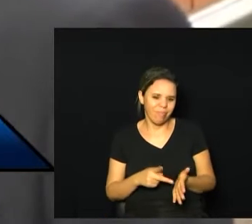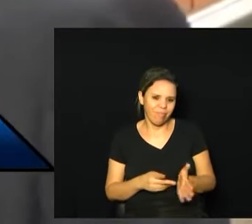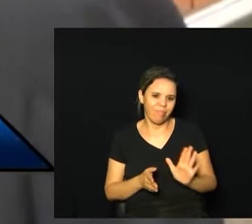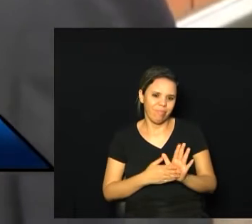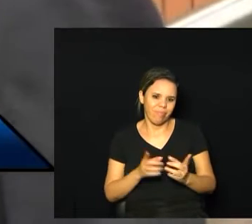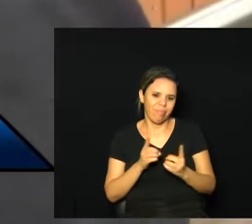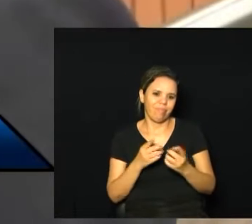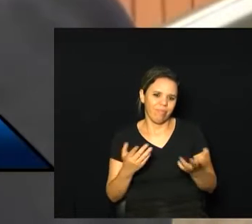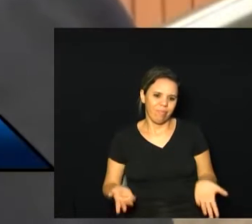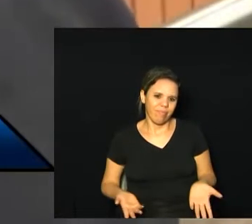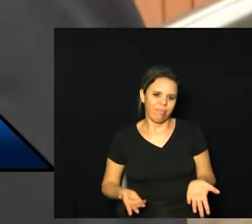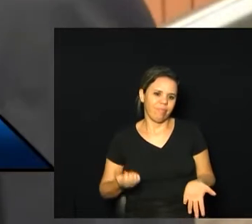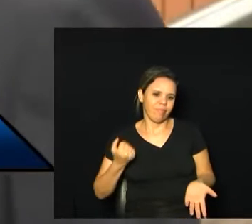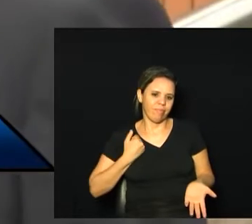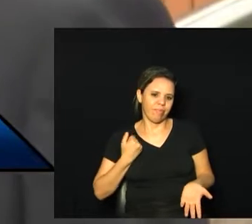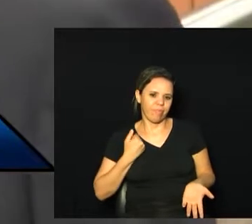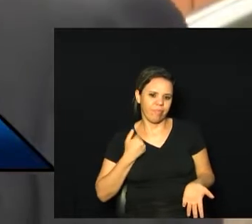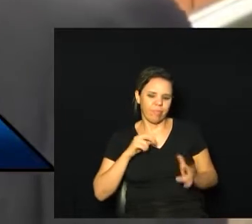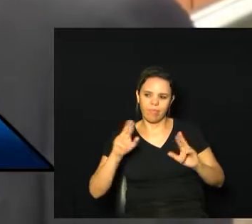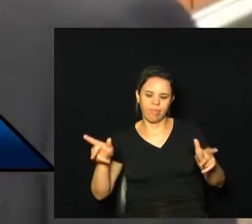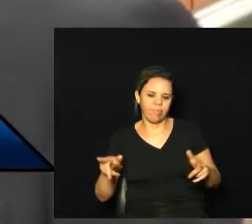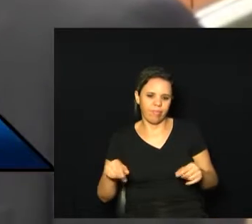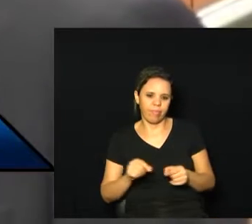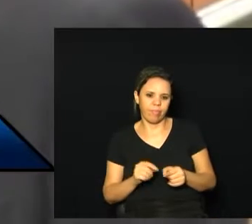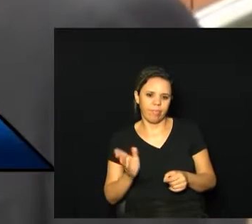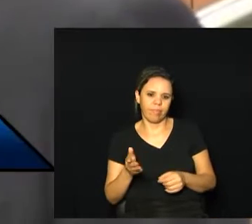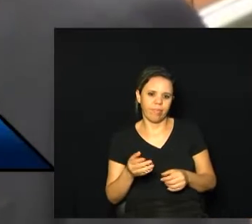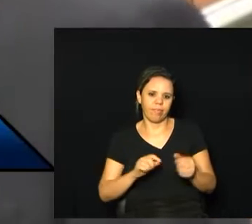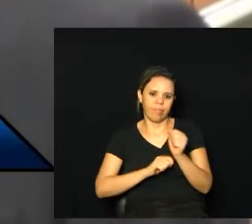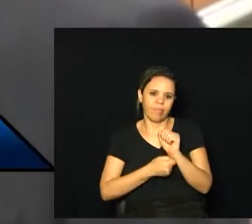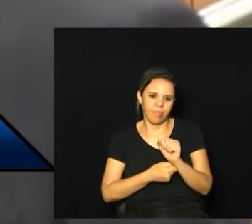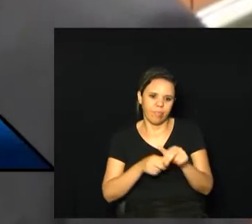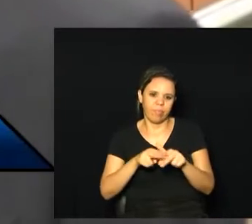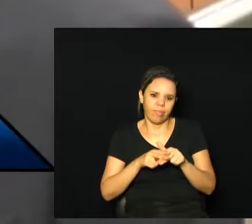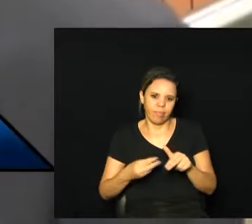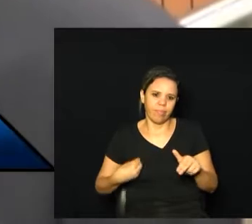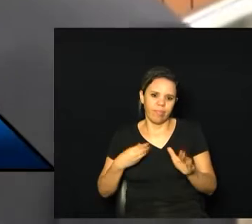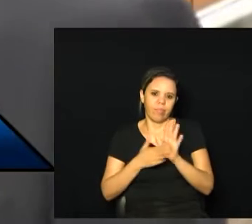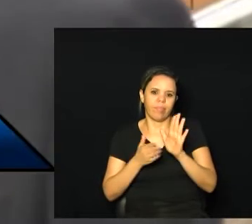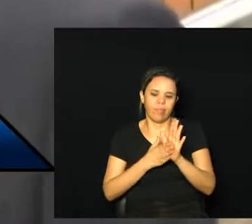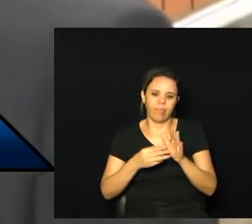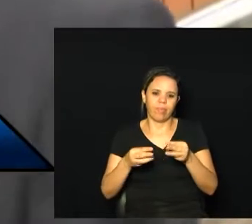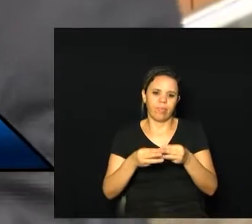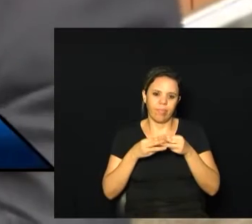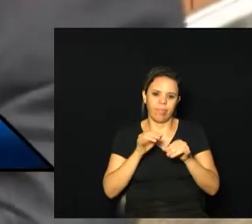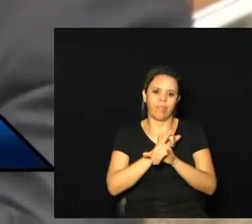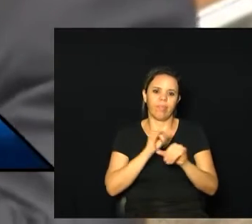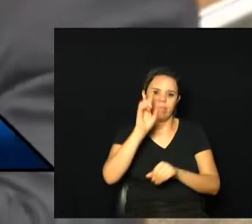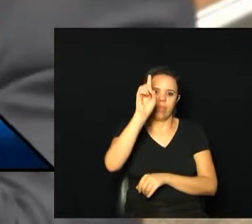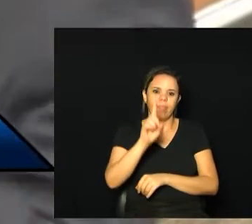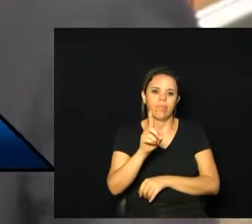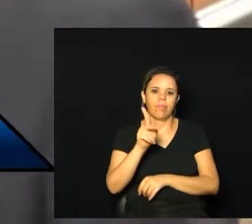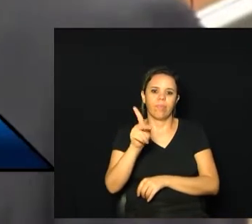aquele serviço de um número diferente daquele que você já bloqueou. Então, por isso nós estamos propondo essa moção de apelo ao diretor do